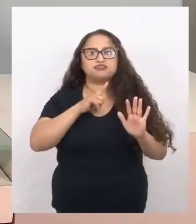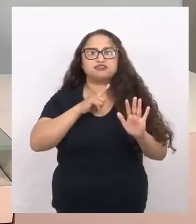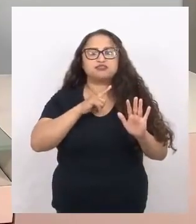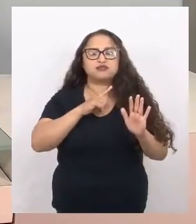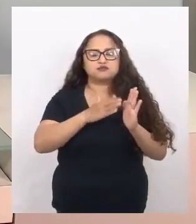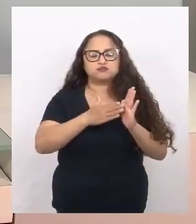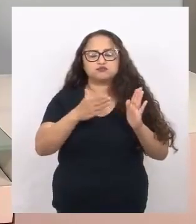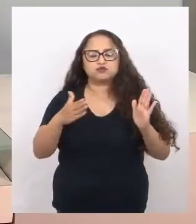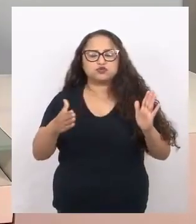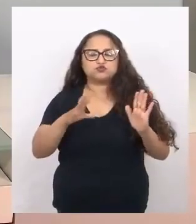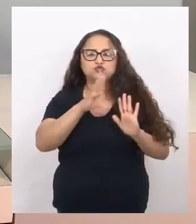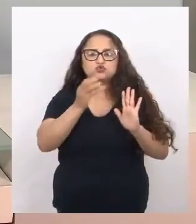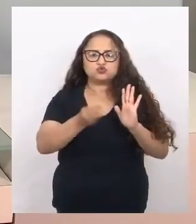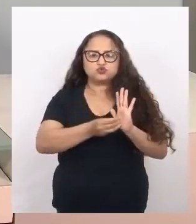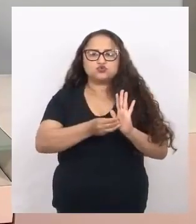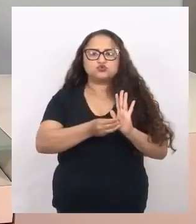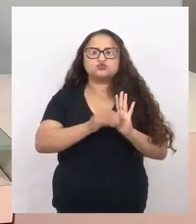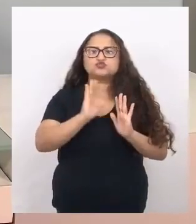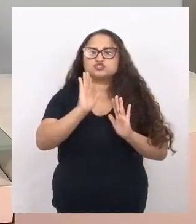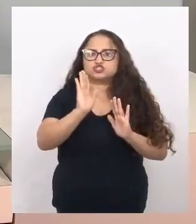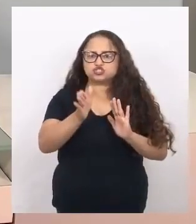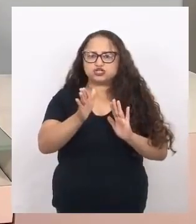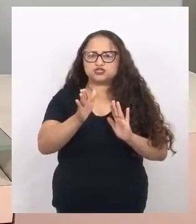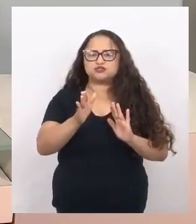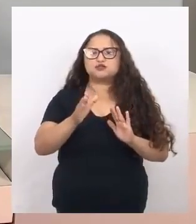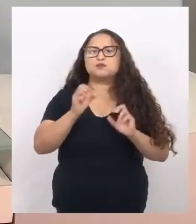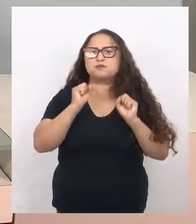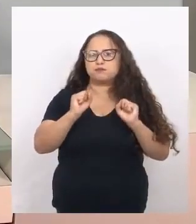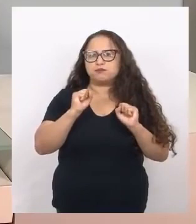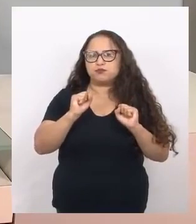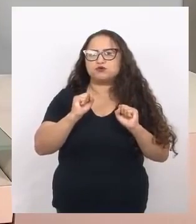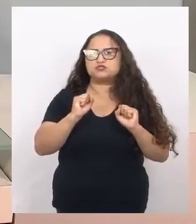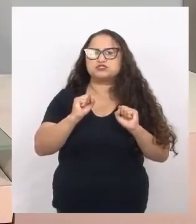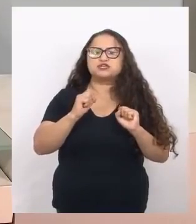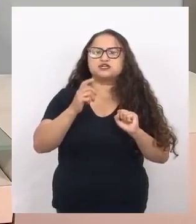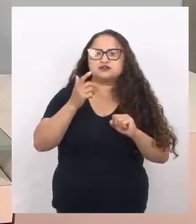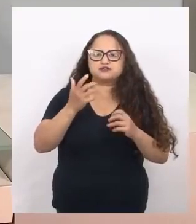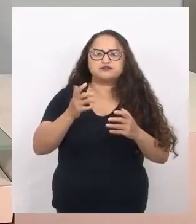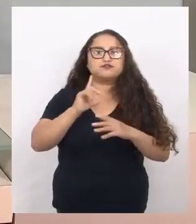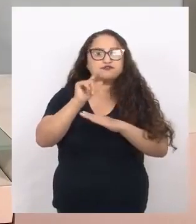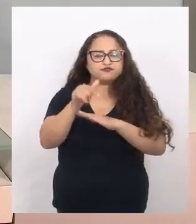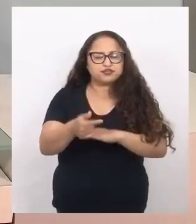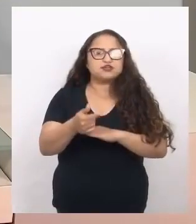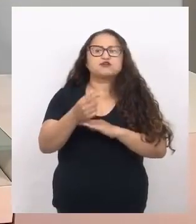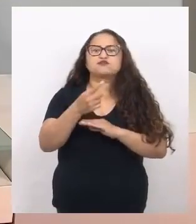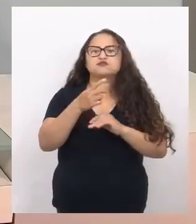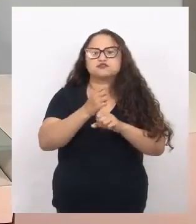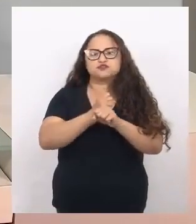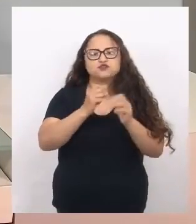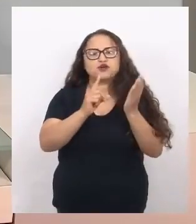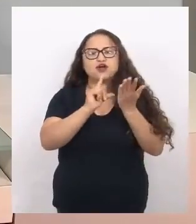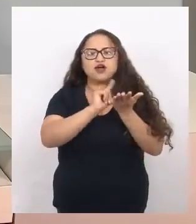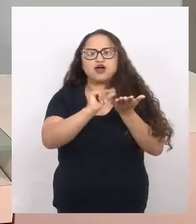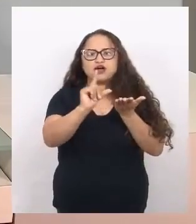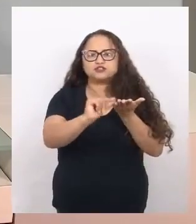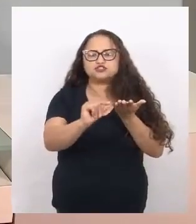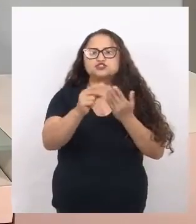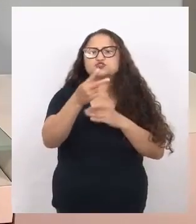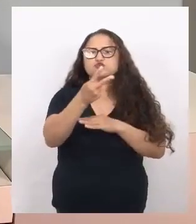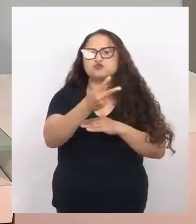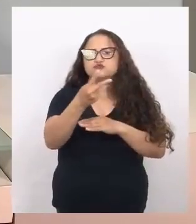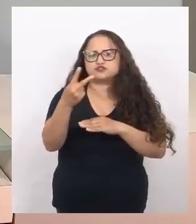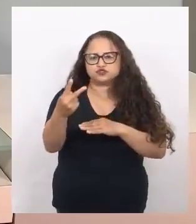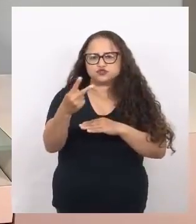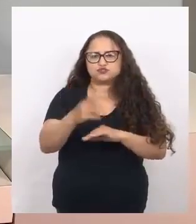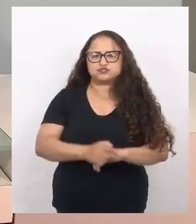possam concorrer no artigo 22. Então, precisa manifestar. Não manifestou, como eles são docentes efetivos,